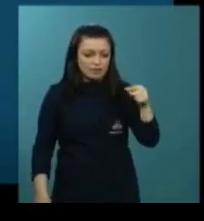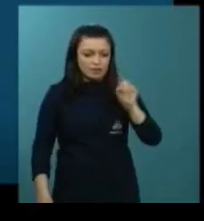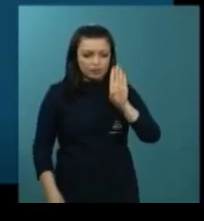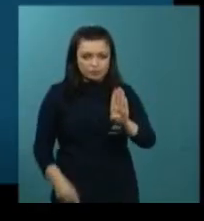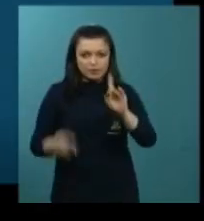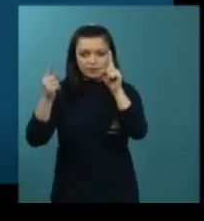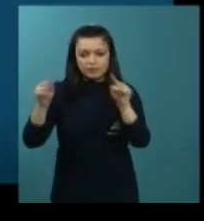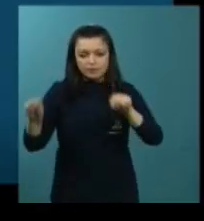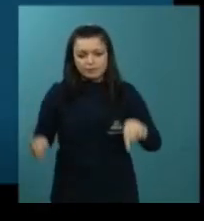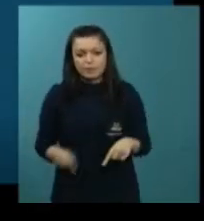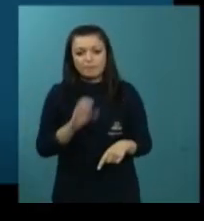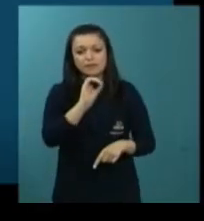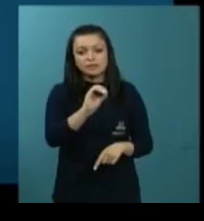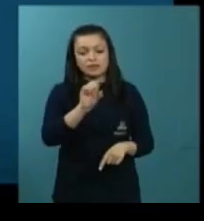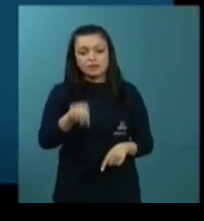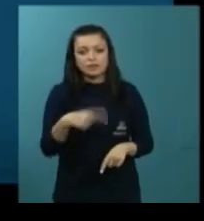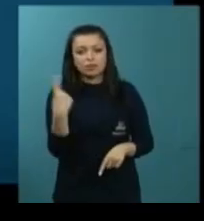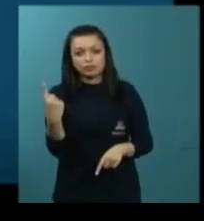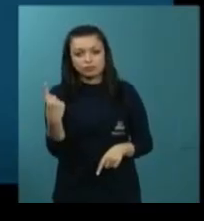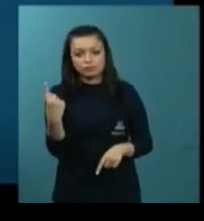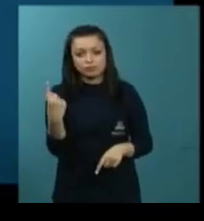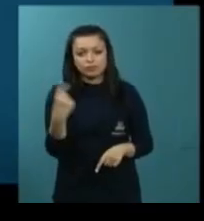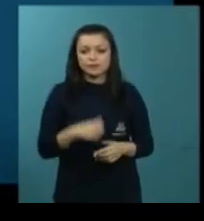formado pelos elementos 0 e 1.